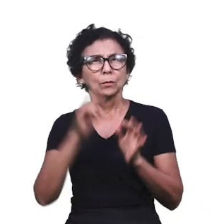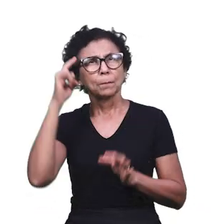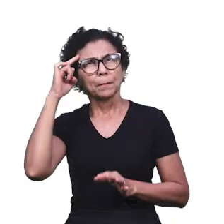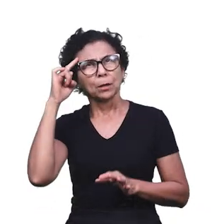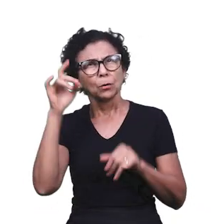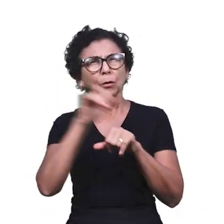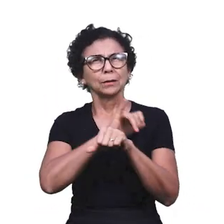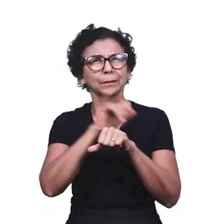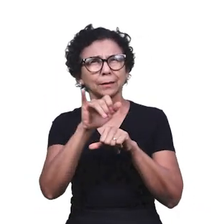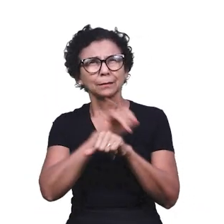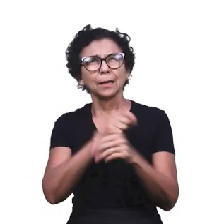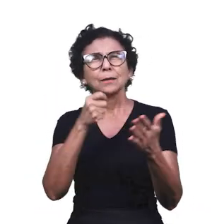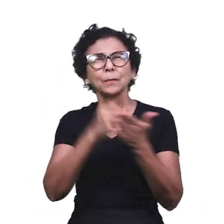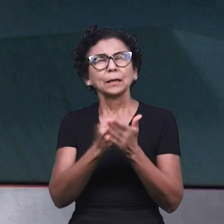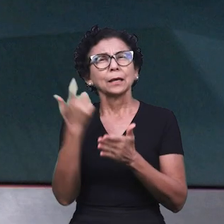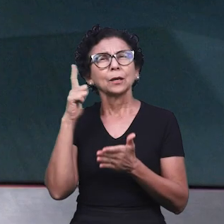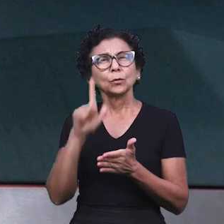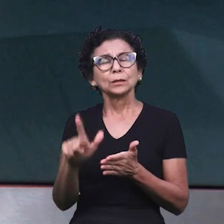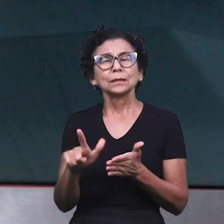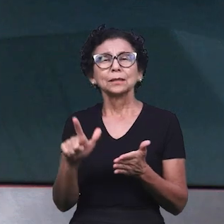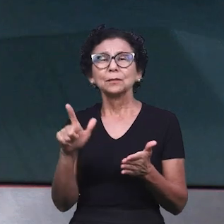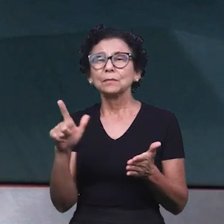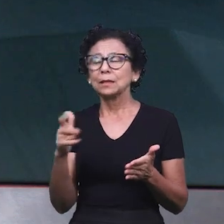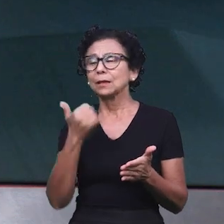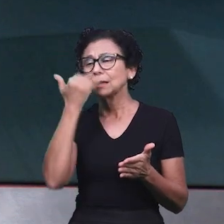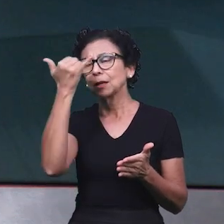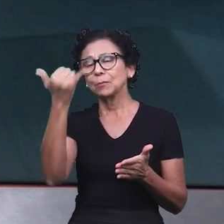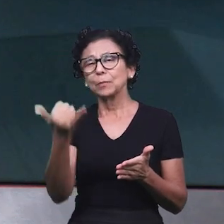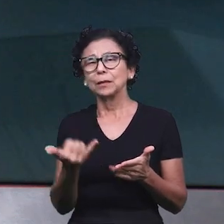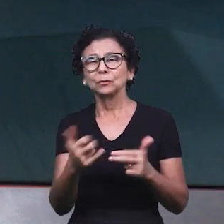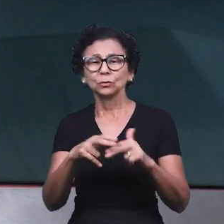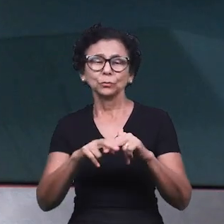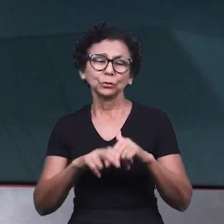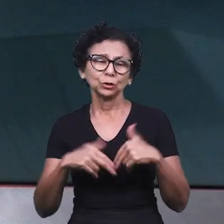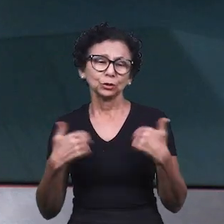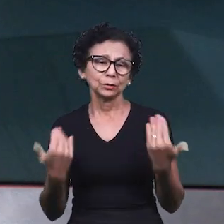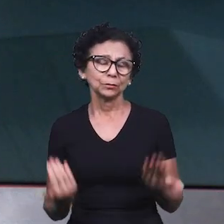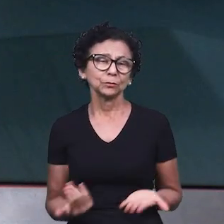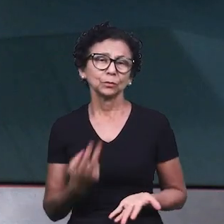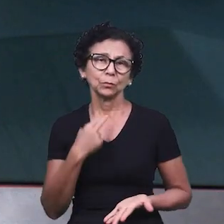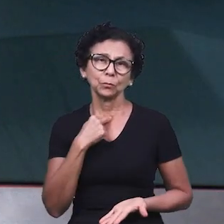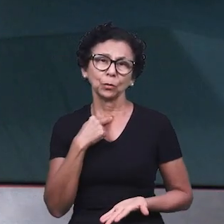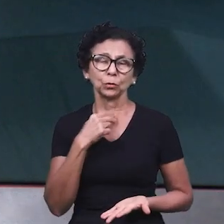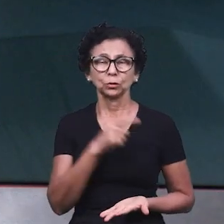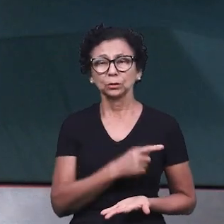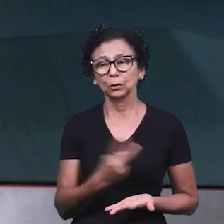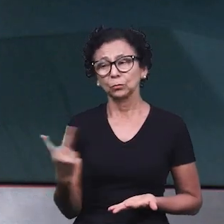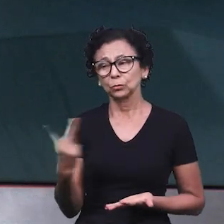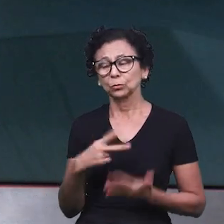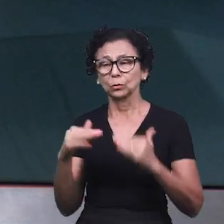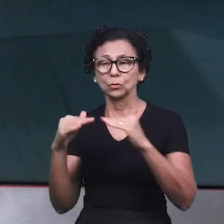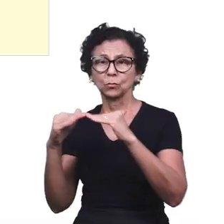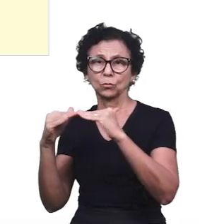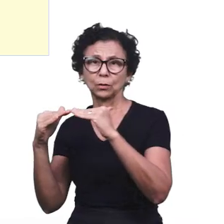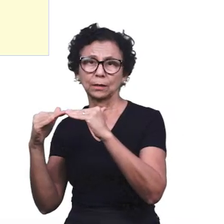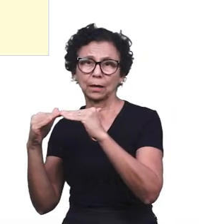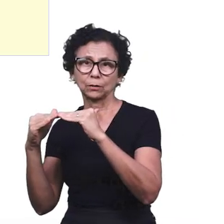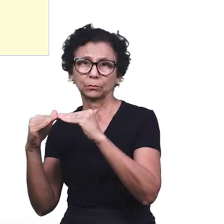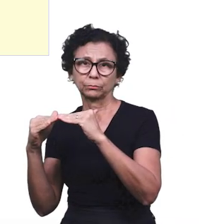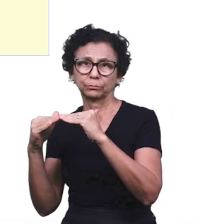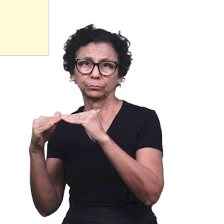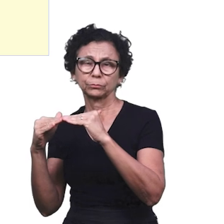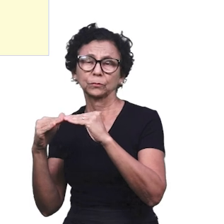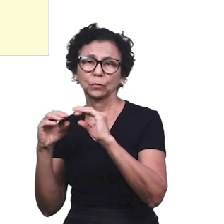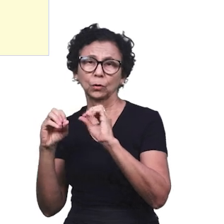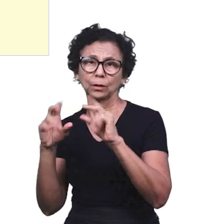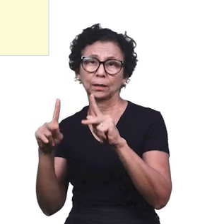pessoa que concedeu aquele valor por empréstimo ou por uma venda a prazo também concordou. Seguindo,